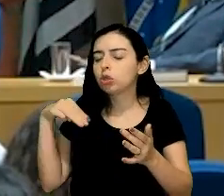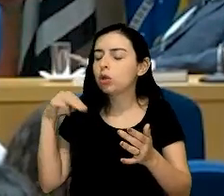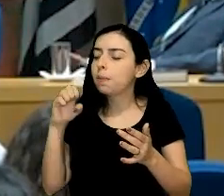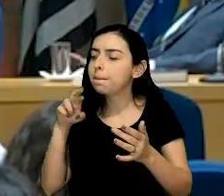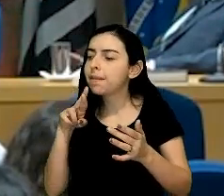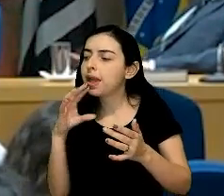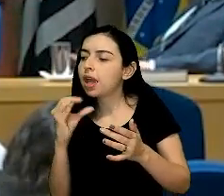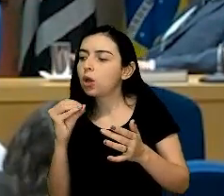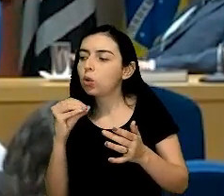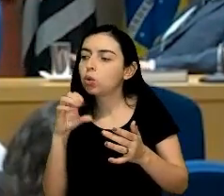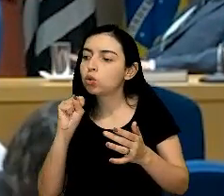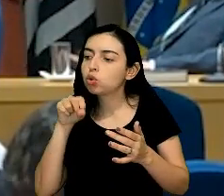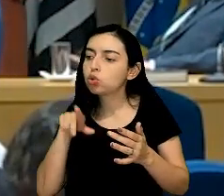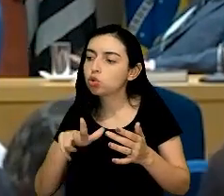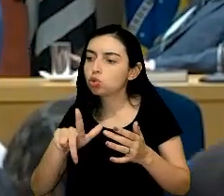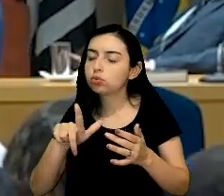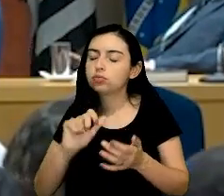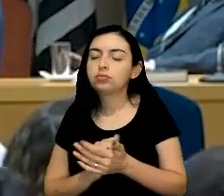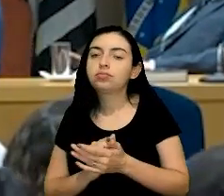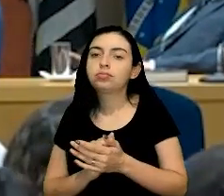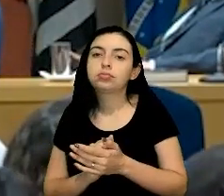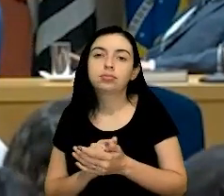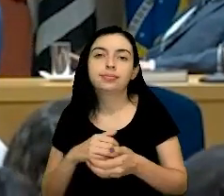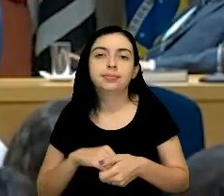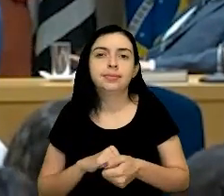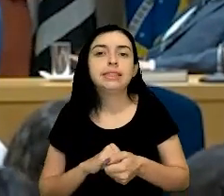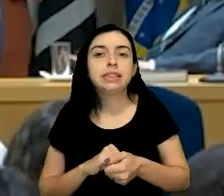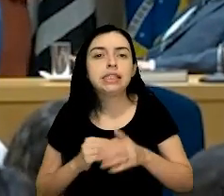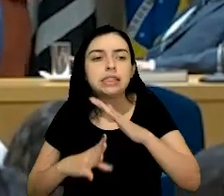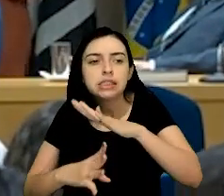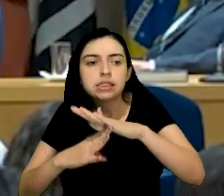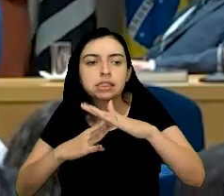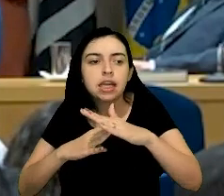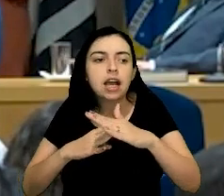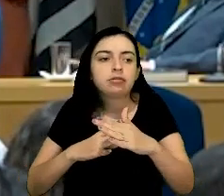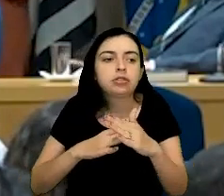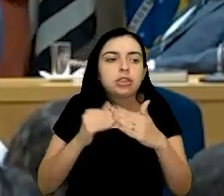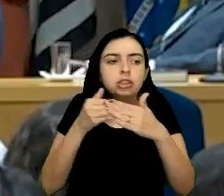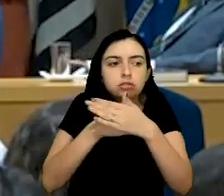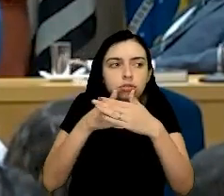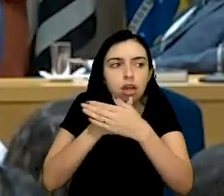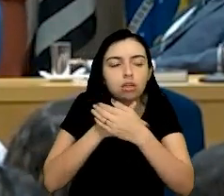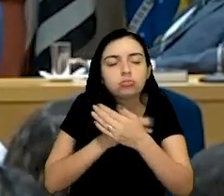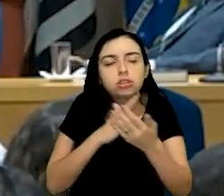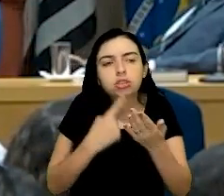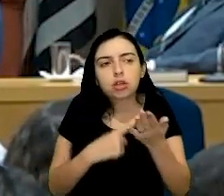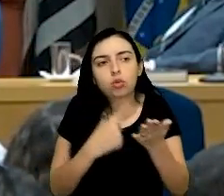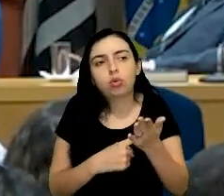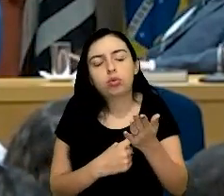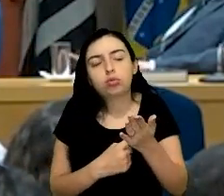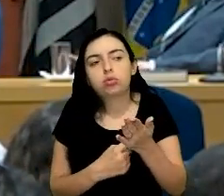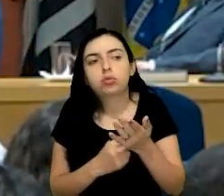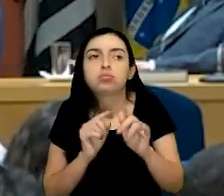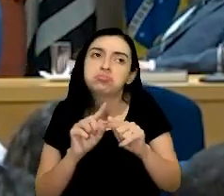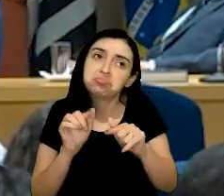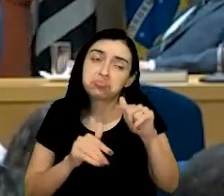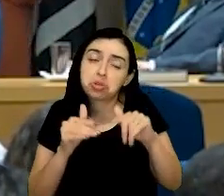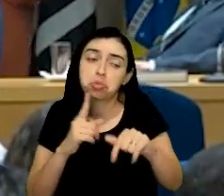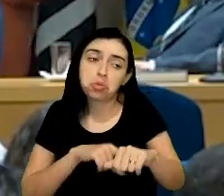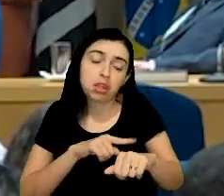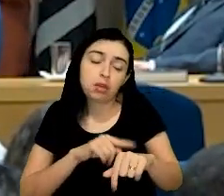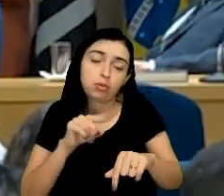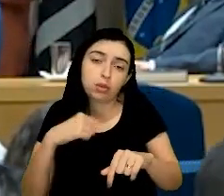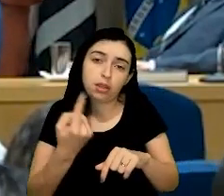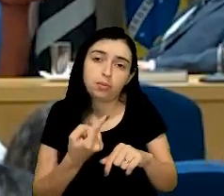e tinha resolução normativa de que eles poderiam usar o acordo de residência do Mercosul. Isso durou um tempo, depois não durou